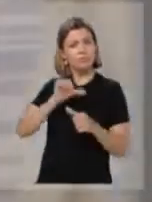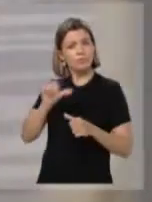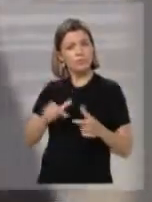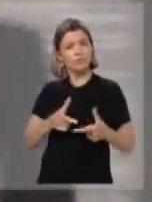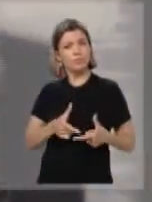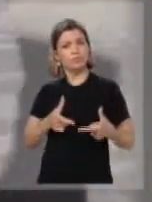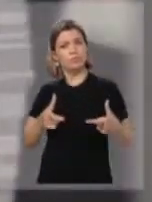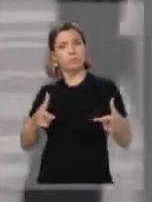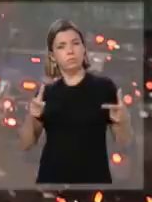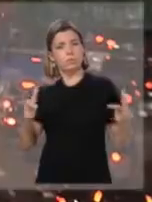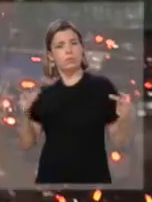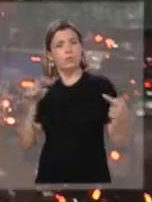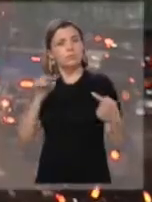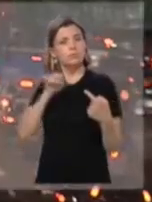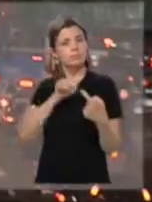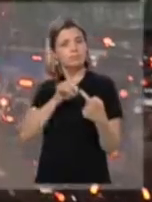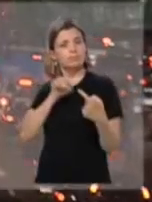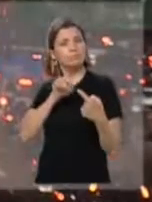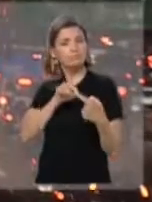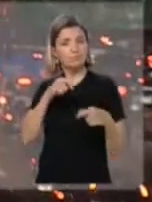De acordo com suas necessidades.